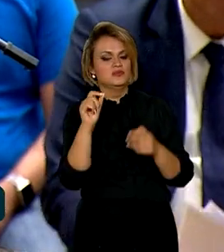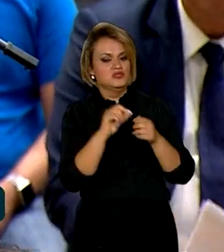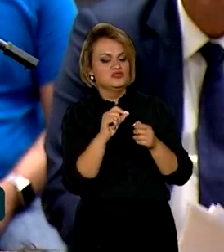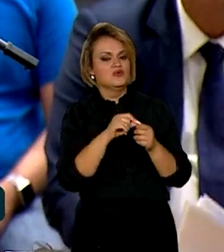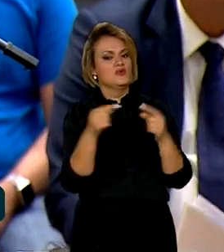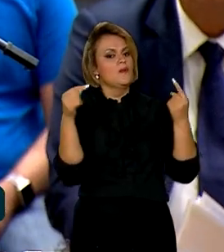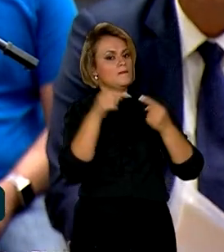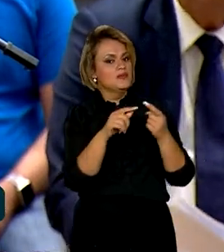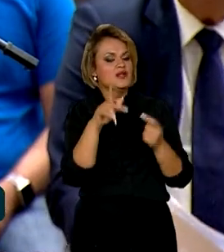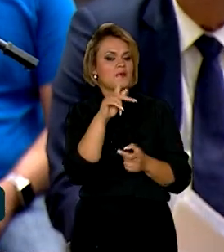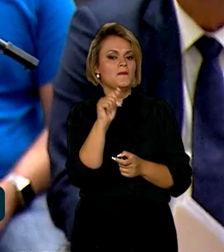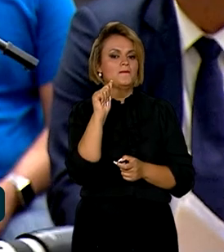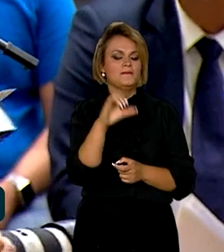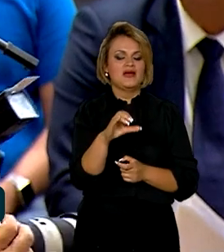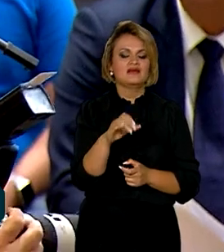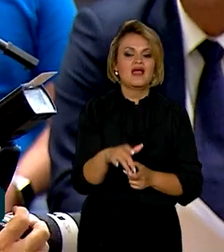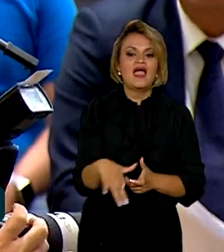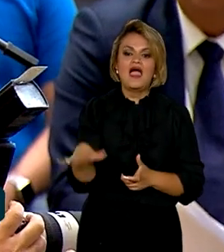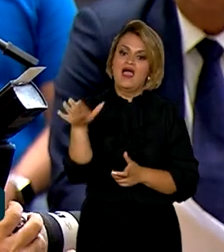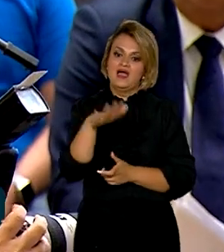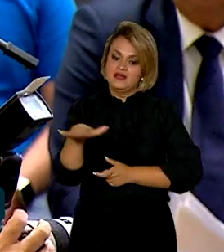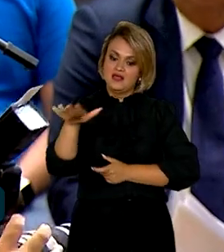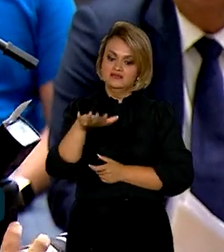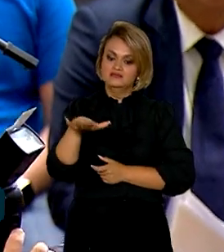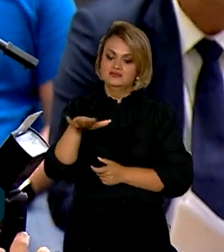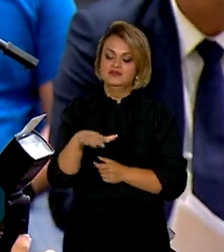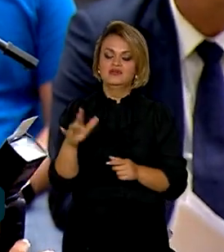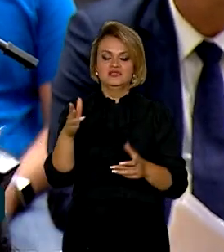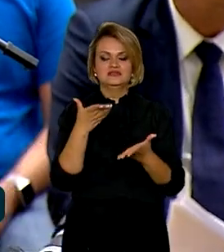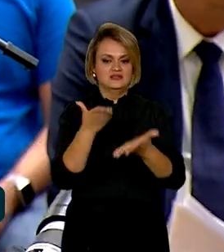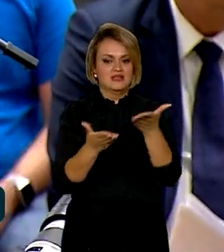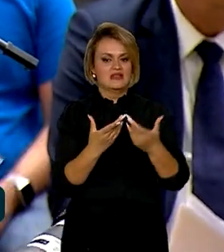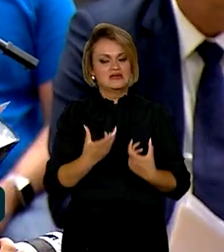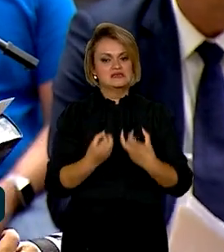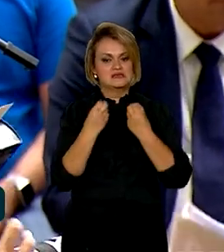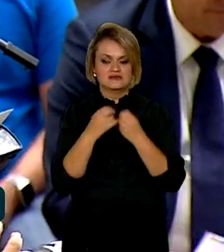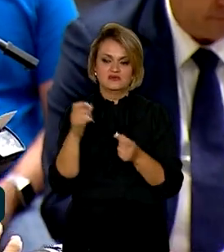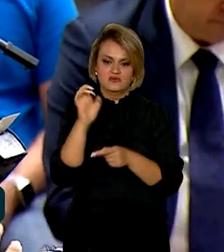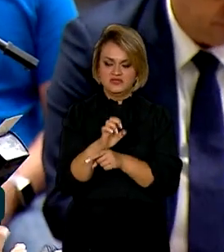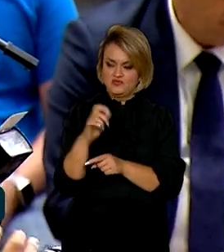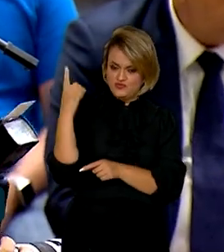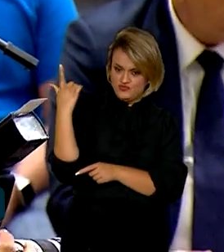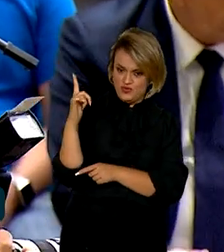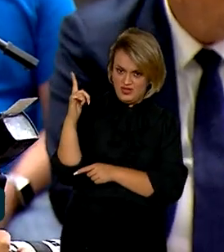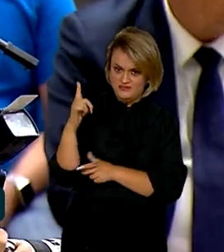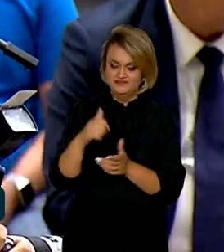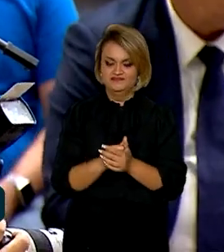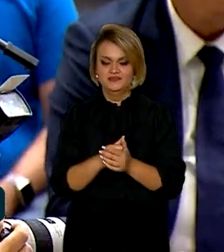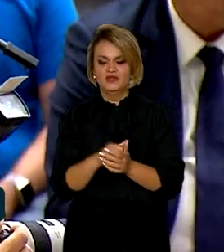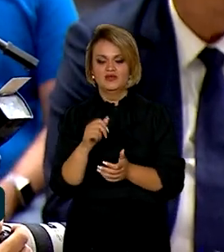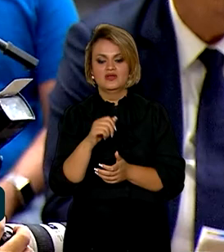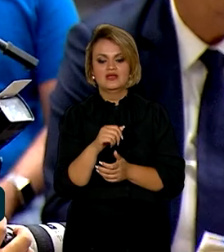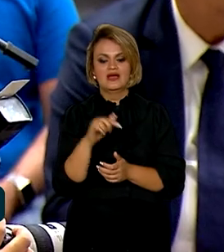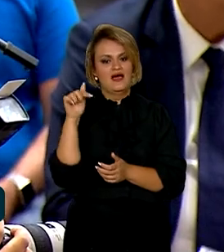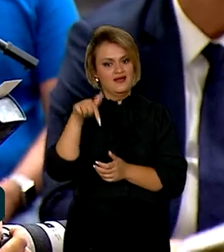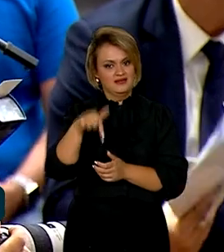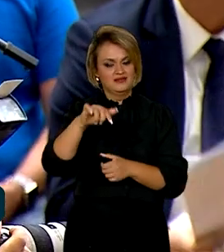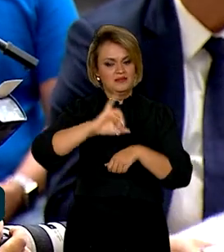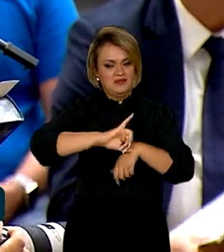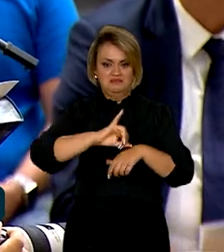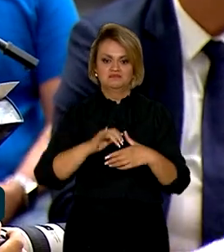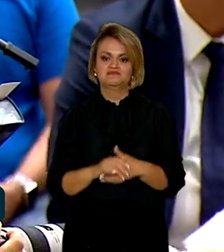no PAC, que é o Complexo Oncológico de Referência do Estado de Goiás, o Cora, e aqui em